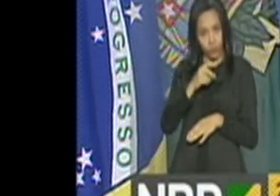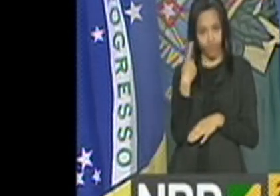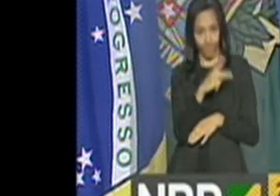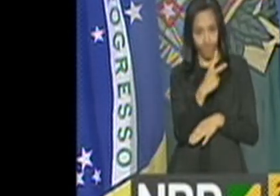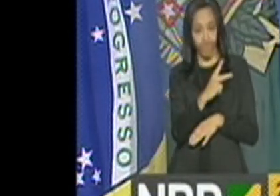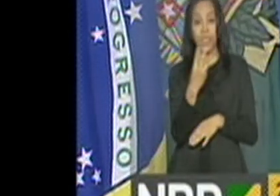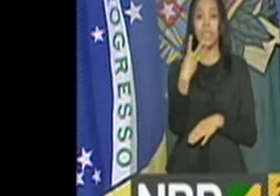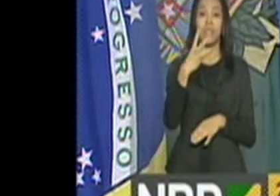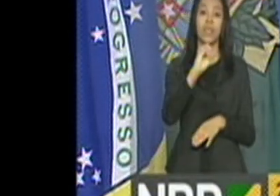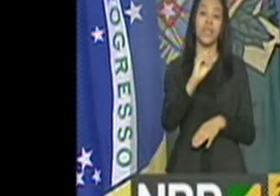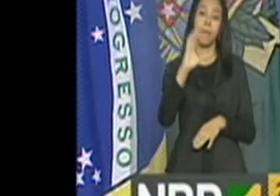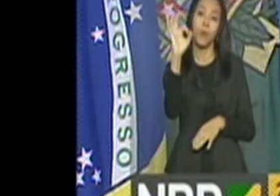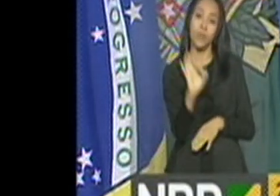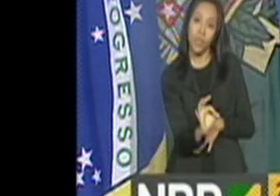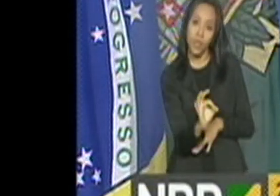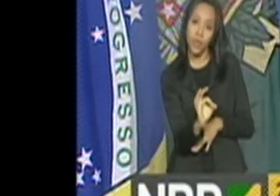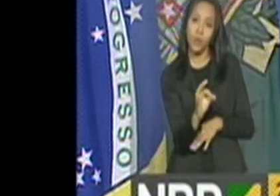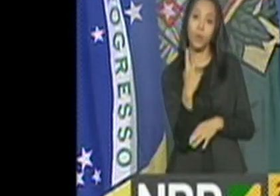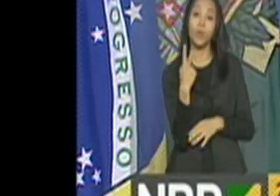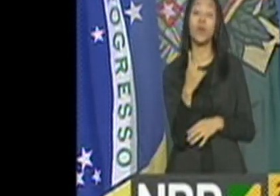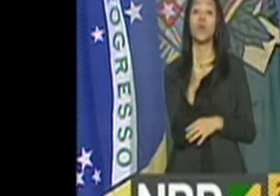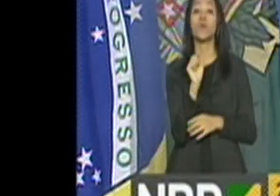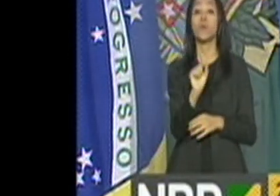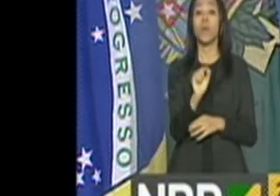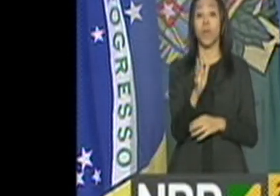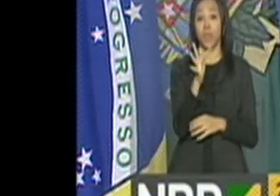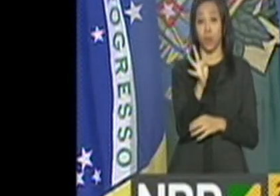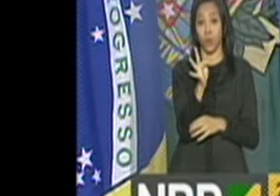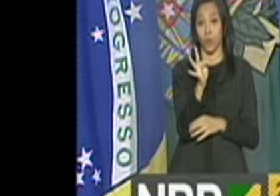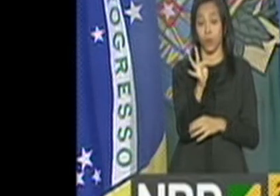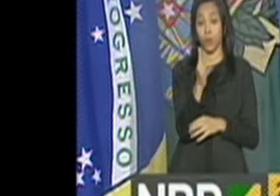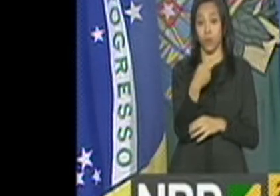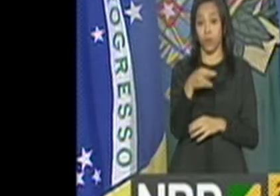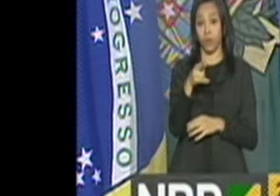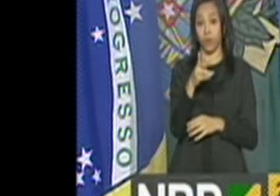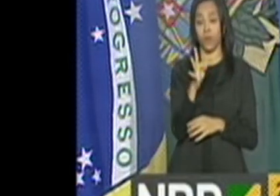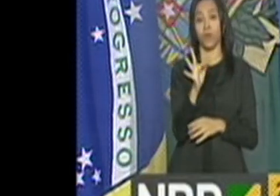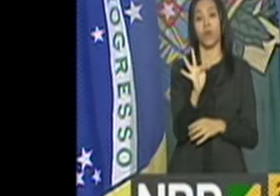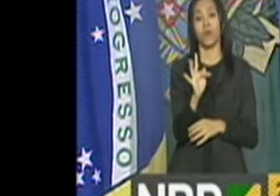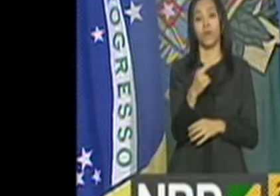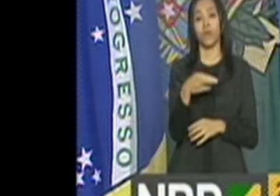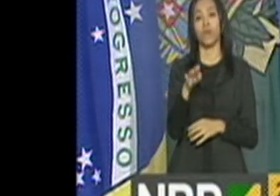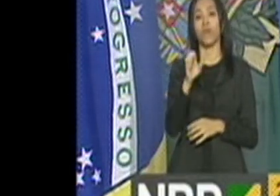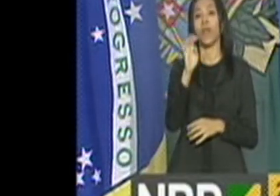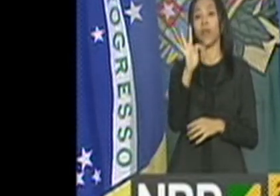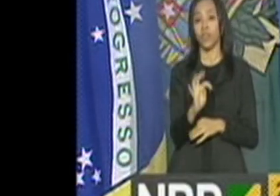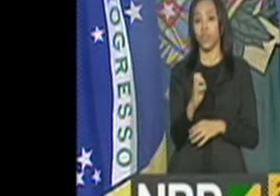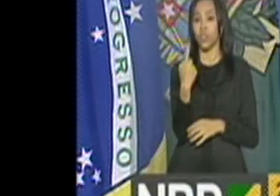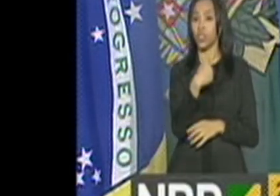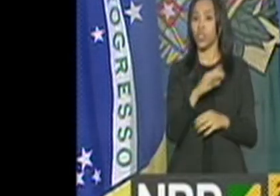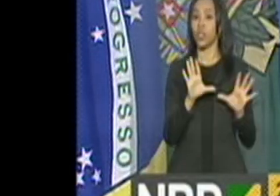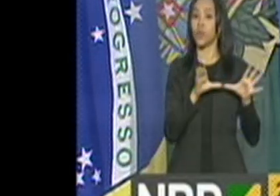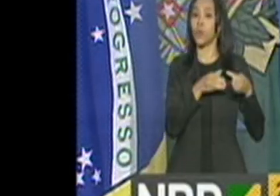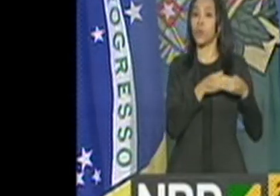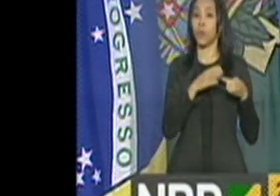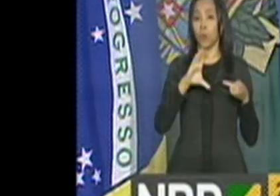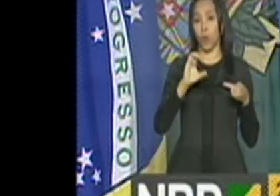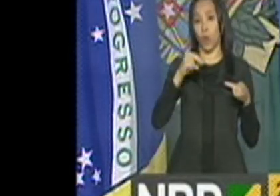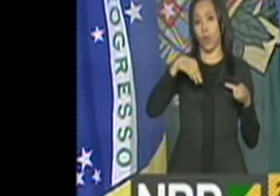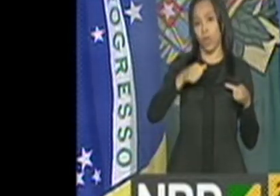30% dos fretes da CONAB, a Companhia Nacional de